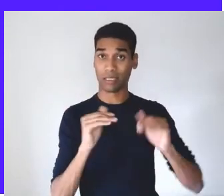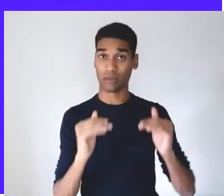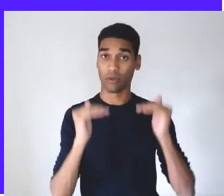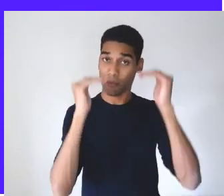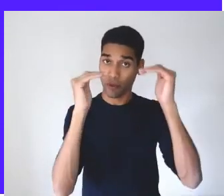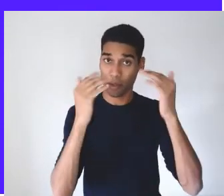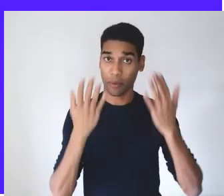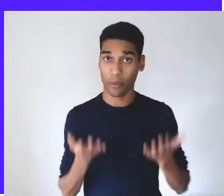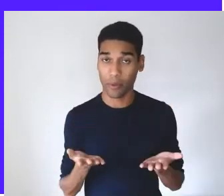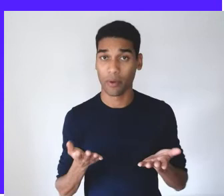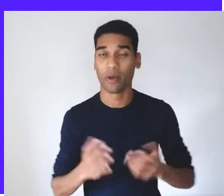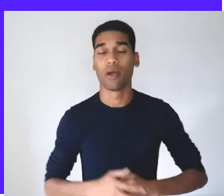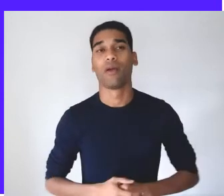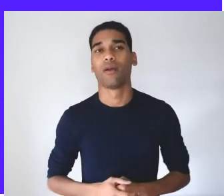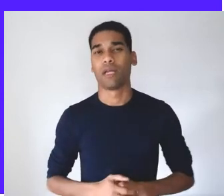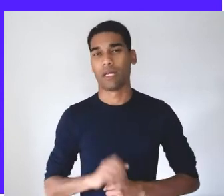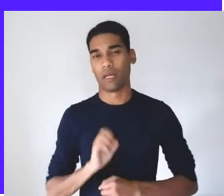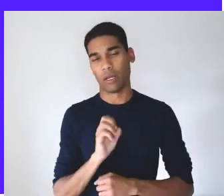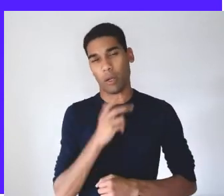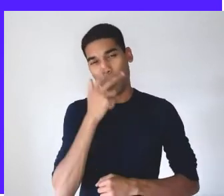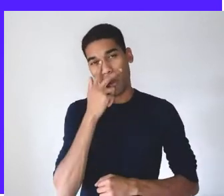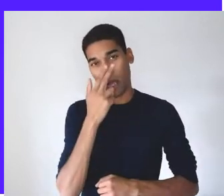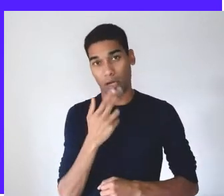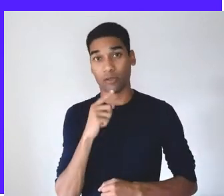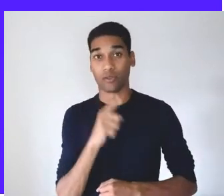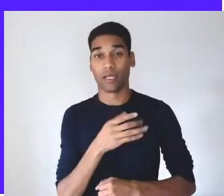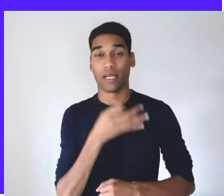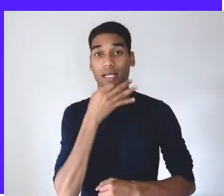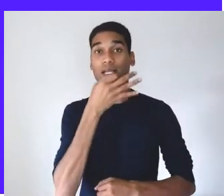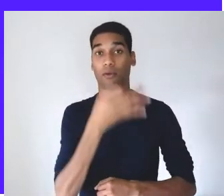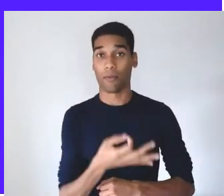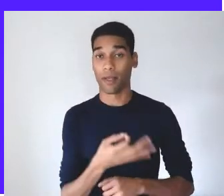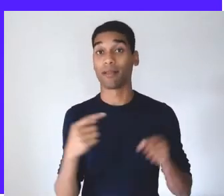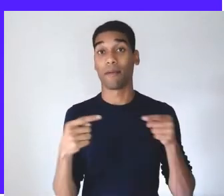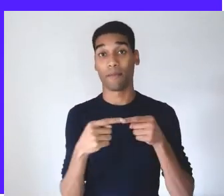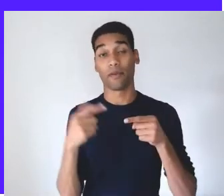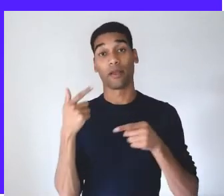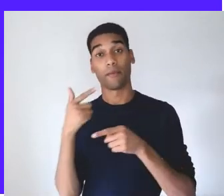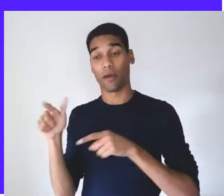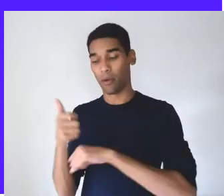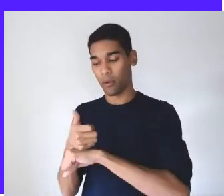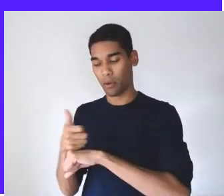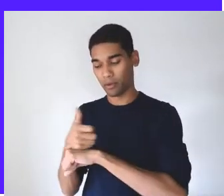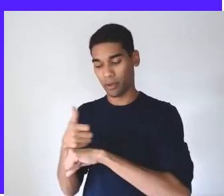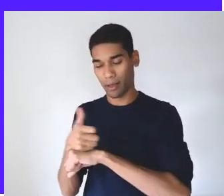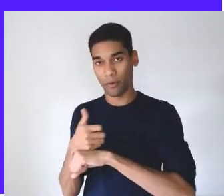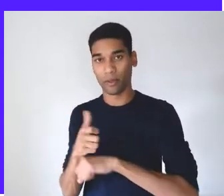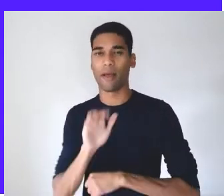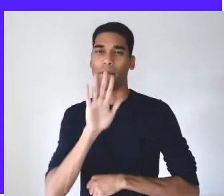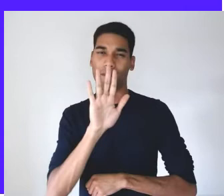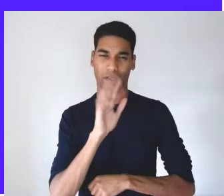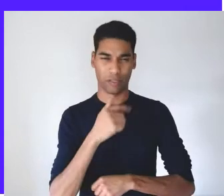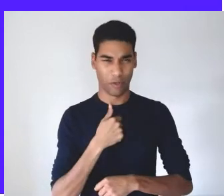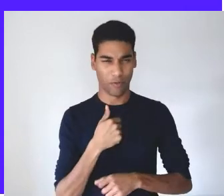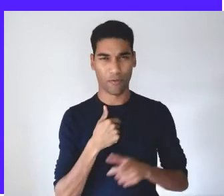acho que esse argumento vale para outros reportes, tá? Mas vou falar aqui do ensino superior, que foi o que a gente olhou.